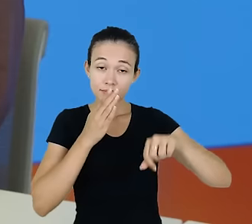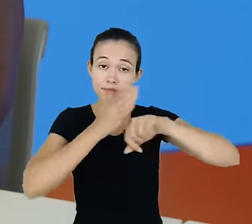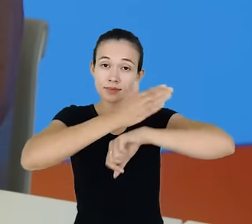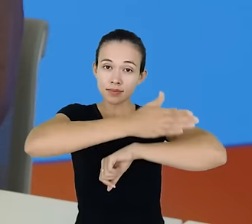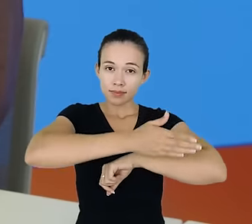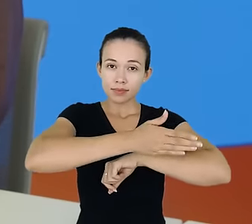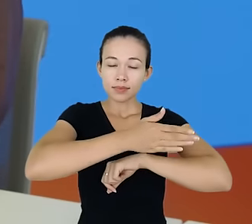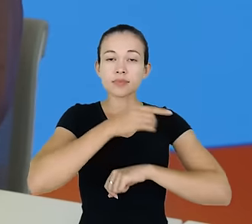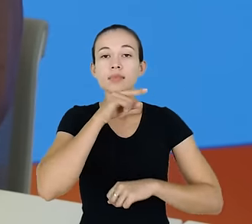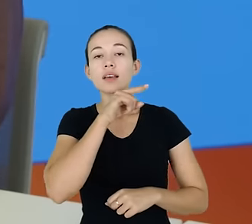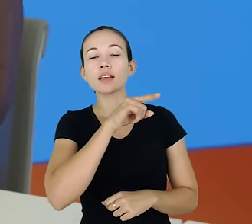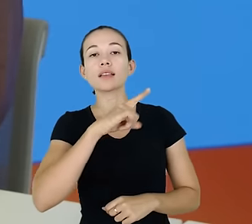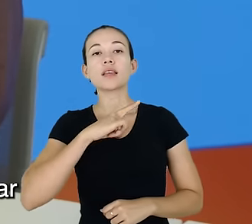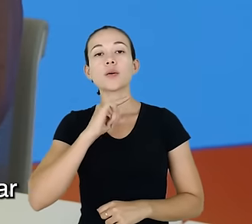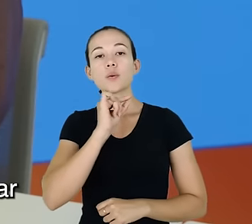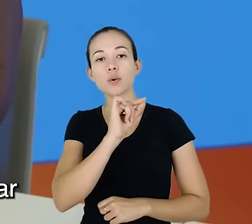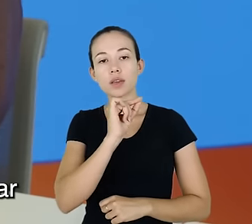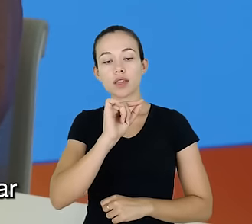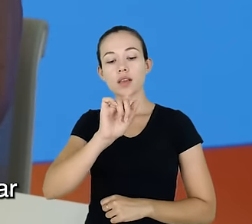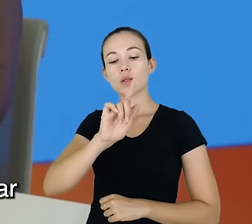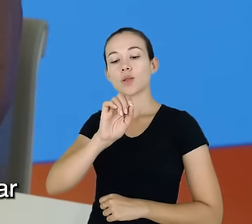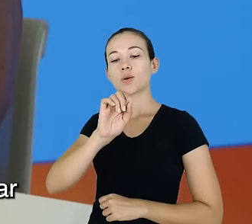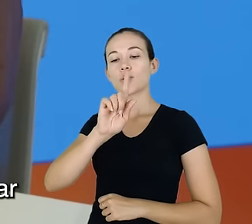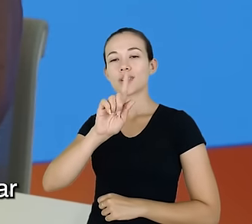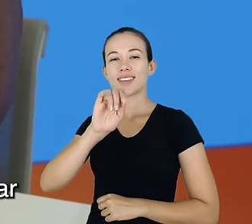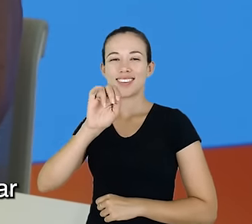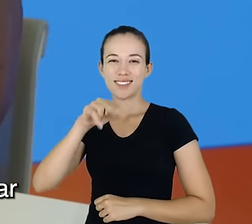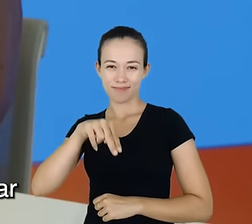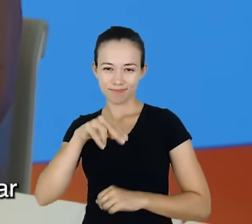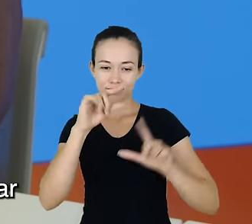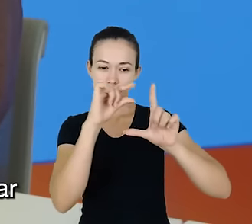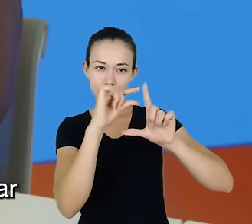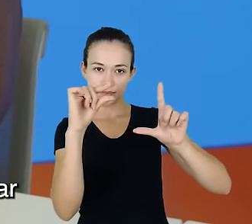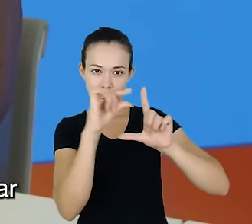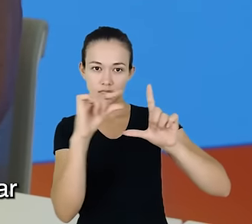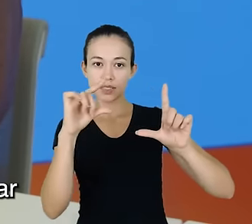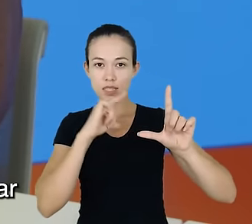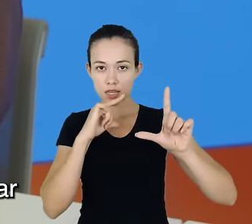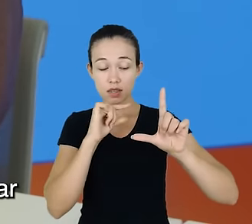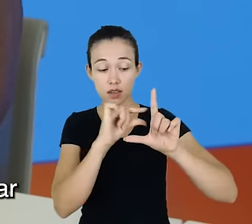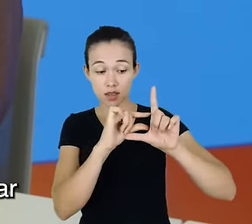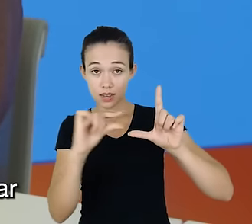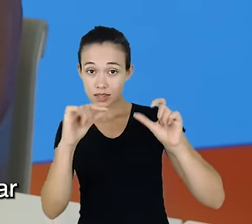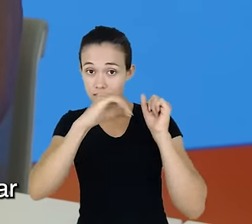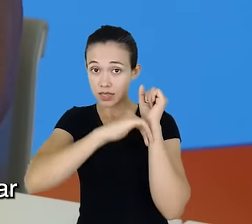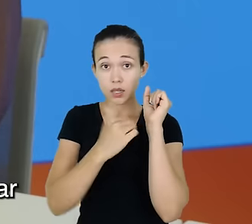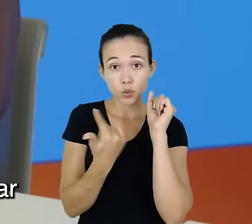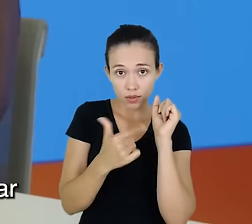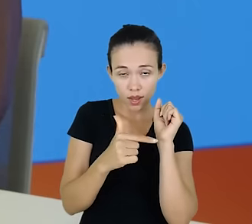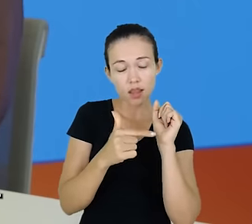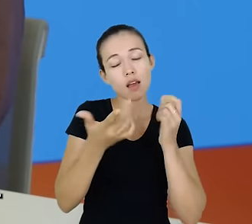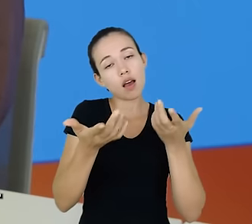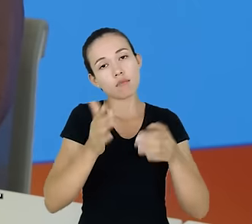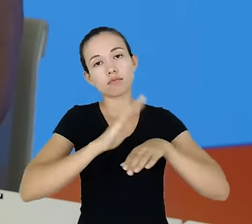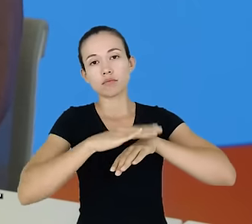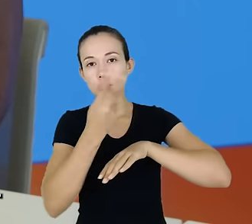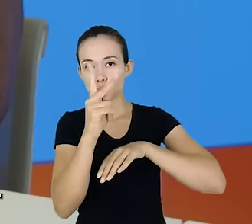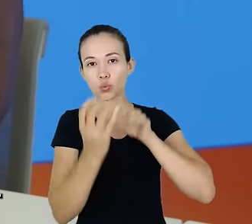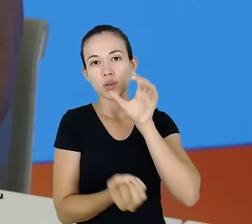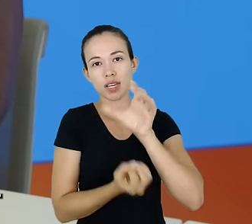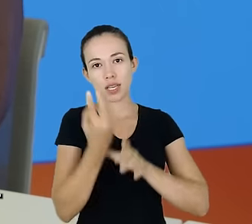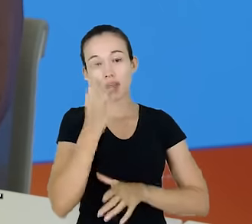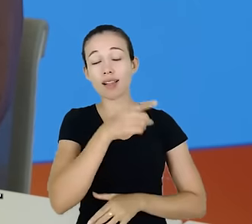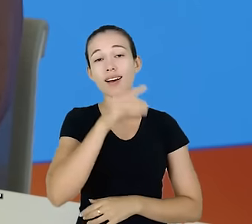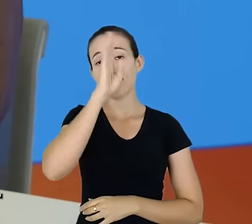fatalmente você vai na parte de login que é o próximo o próximo local se não tiver senha você tem que criar né criando é